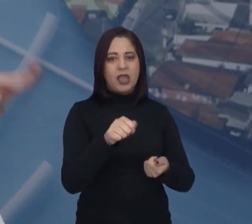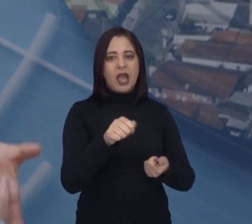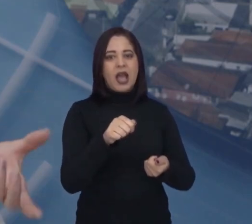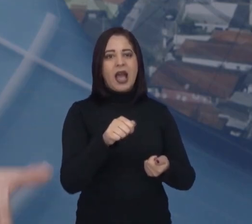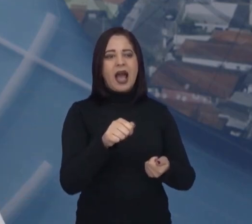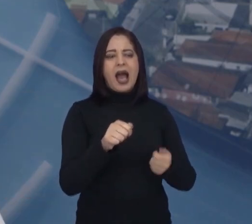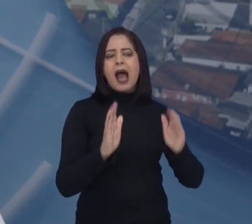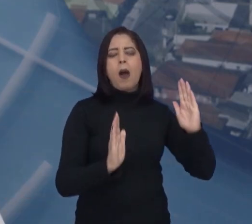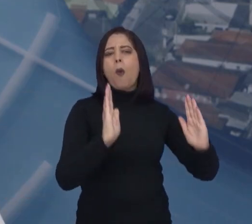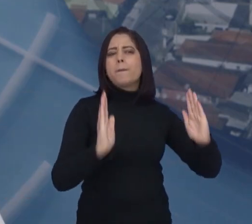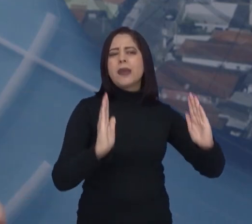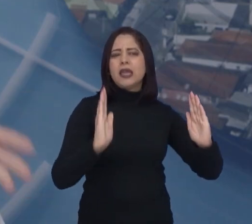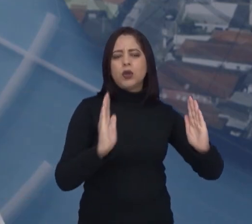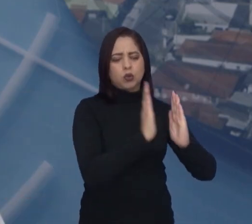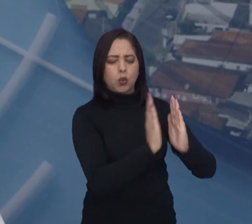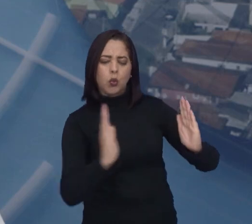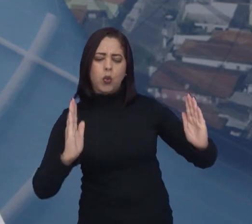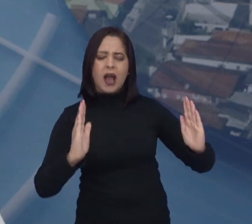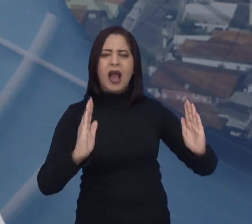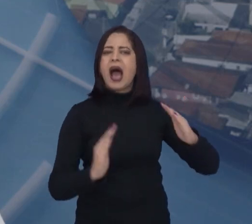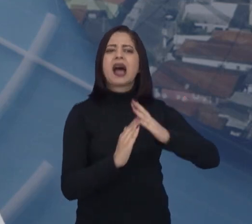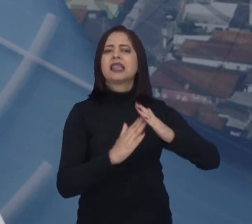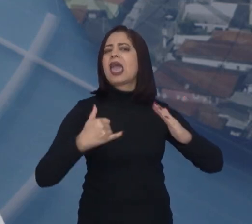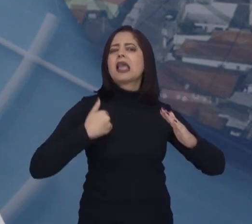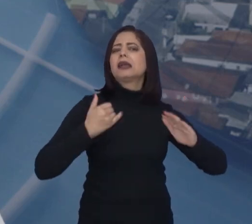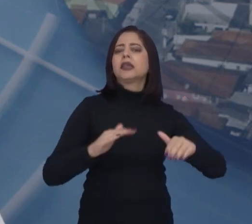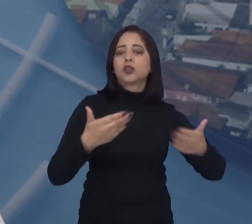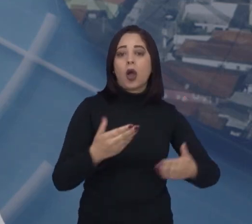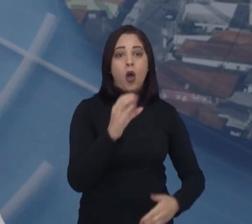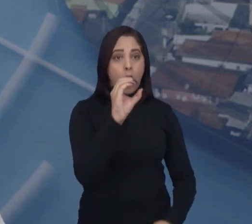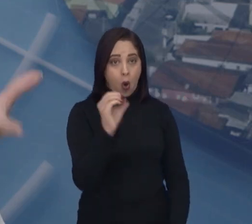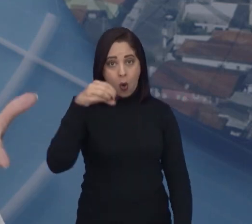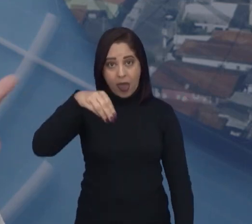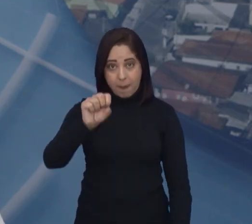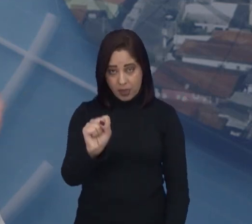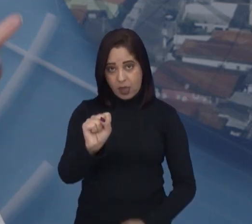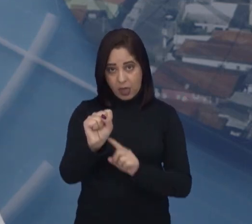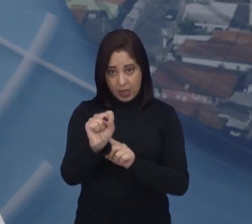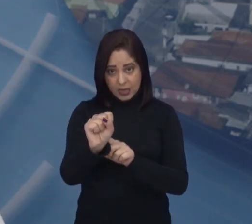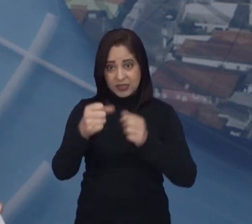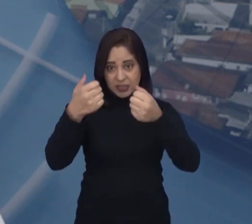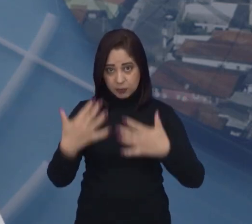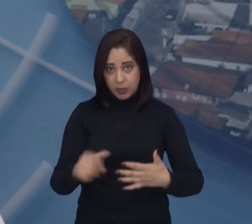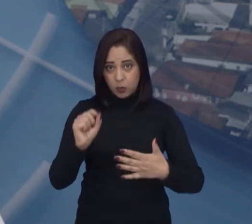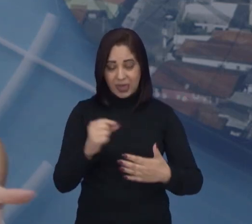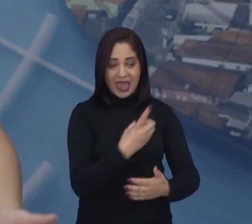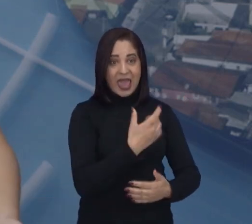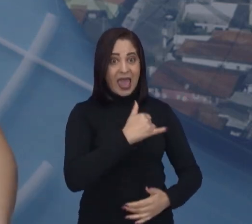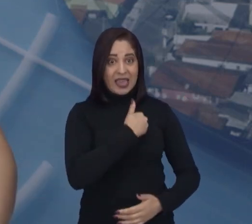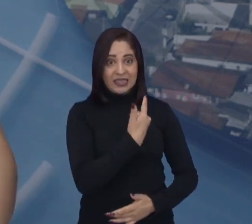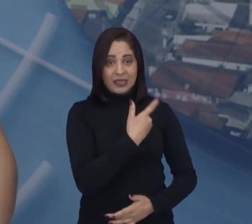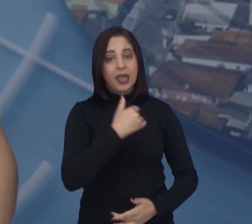até quando vai a adolescência. A OMS afirma que vai, a princípio, dos 10 anos até